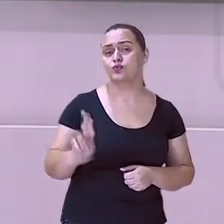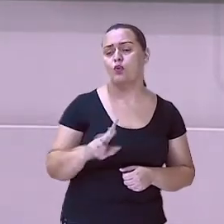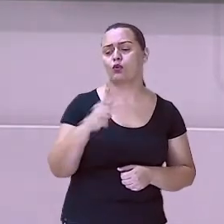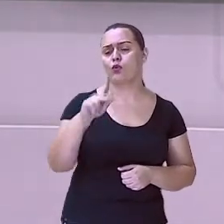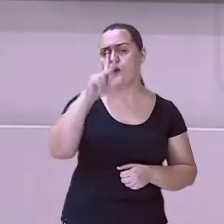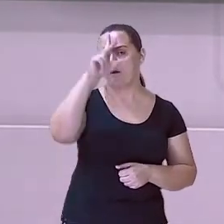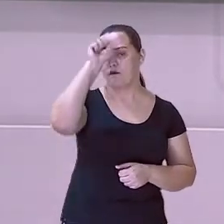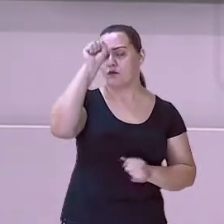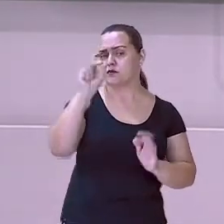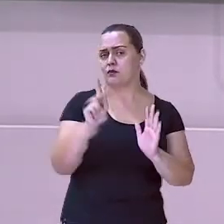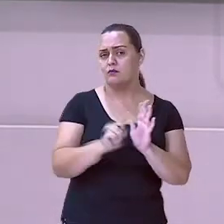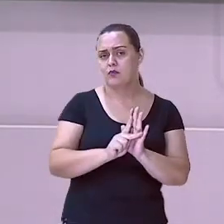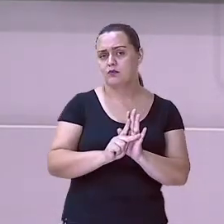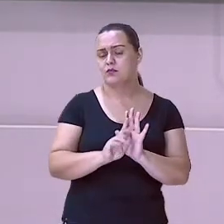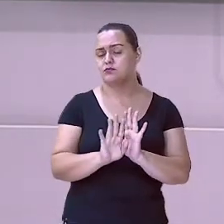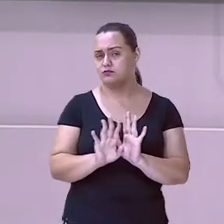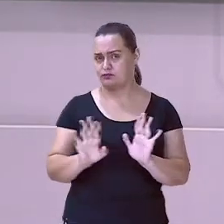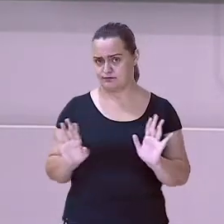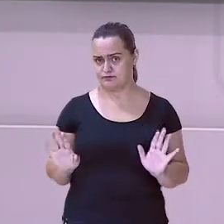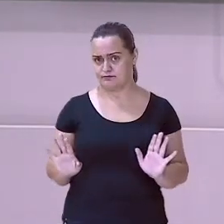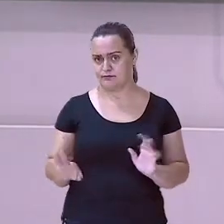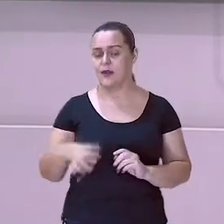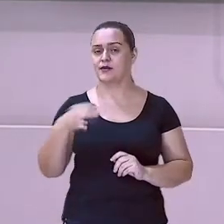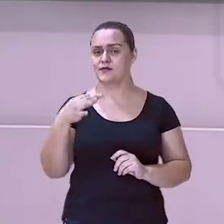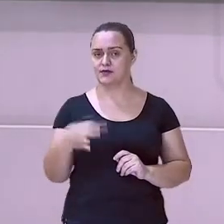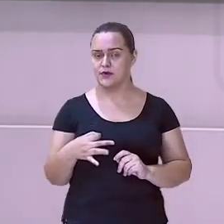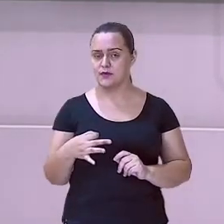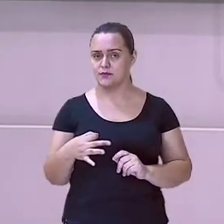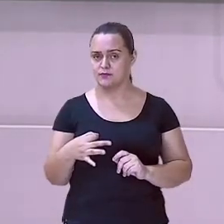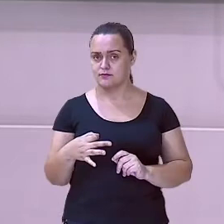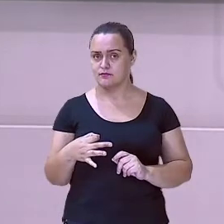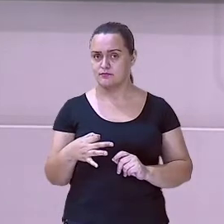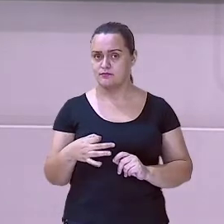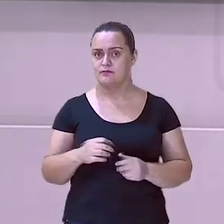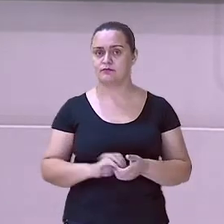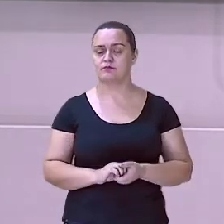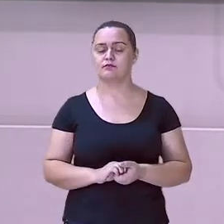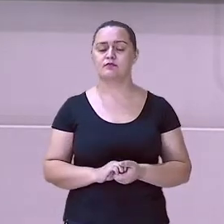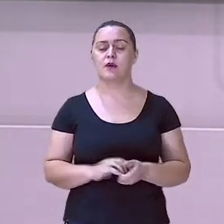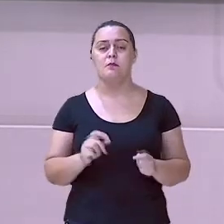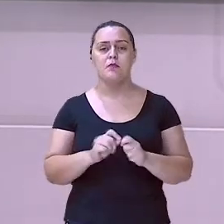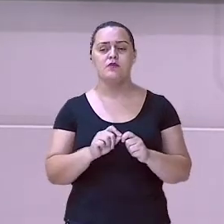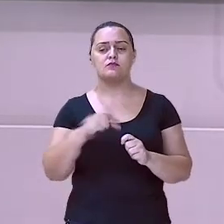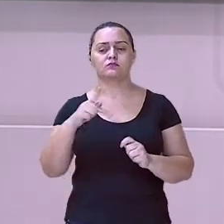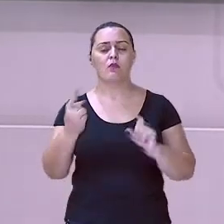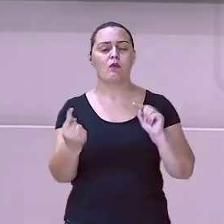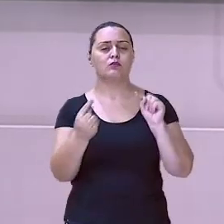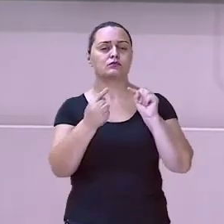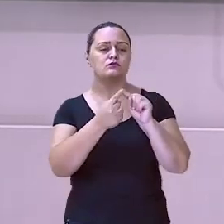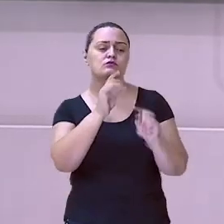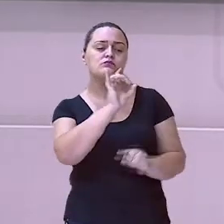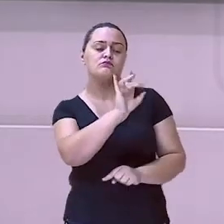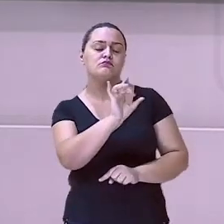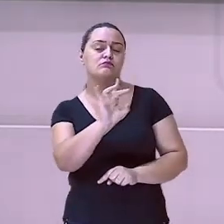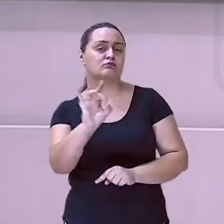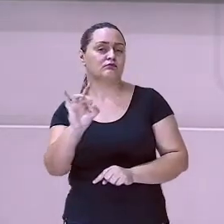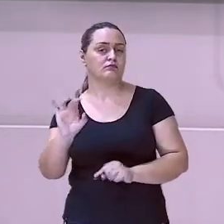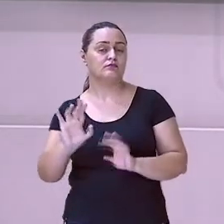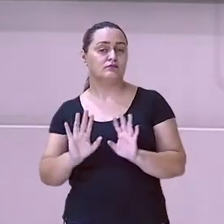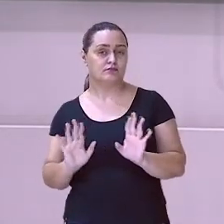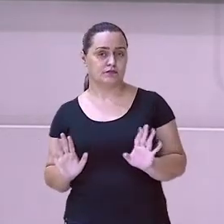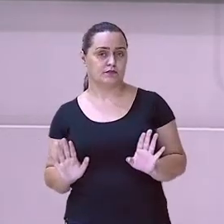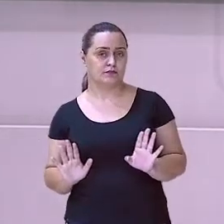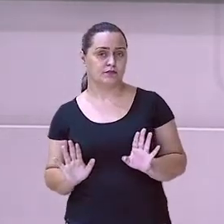objetivo. Essa é a grande verdade que nós temos dentro da nossa história. Mas nós